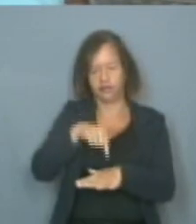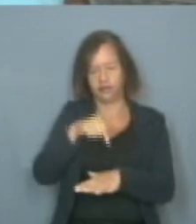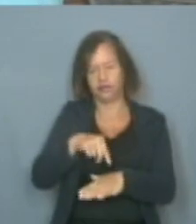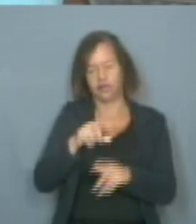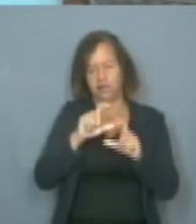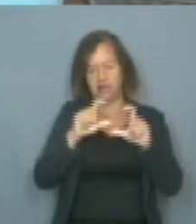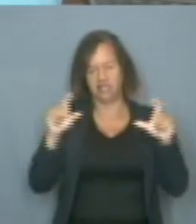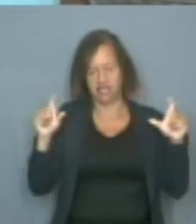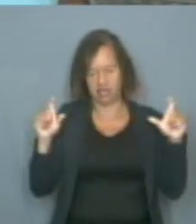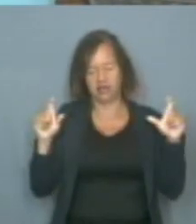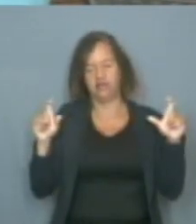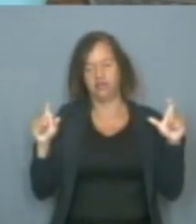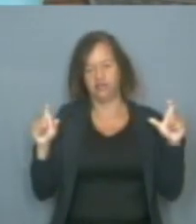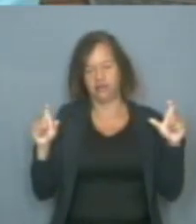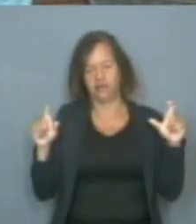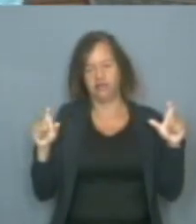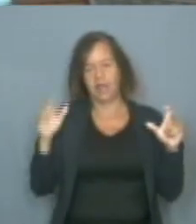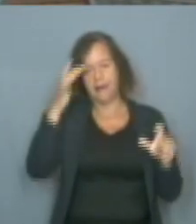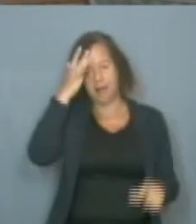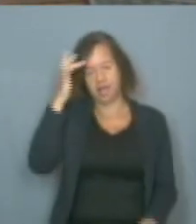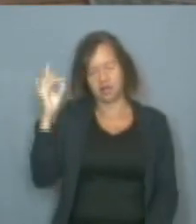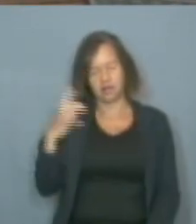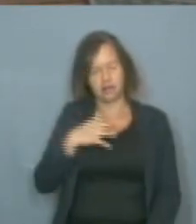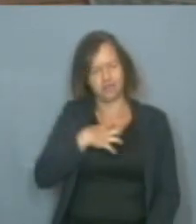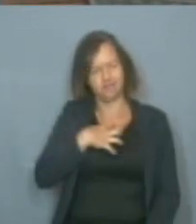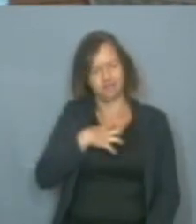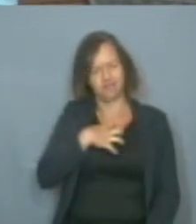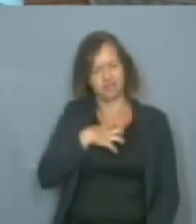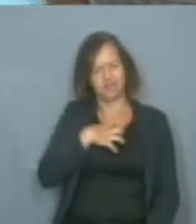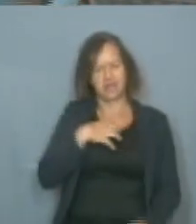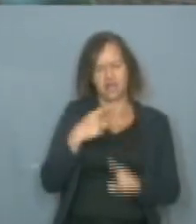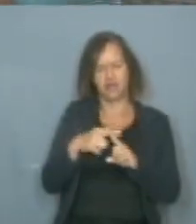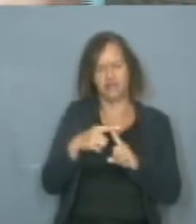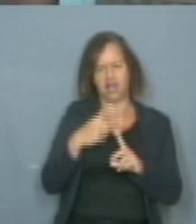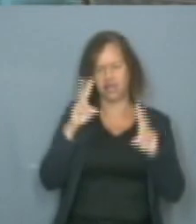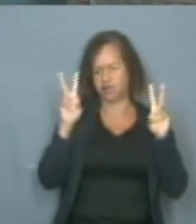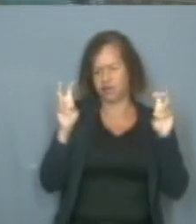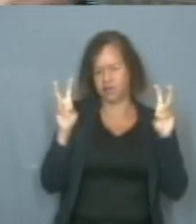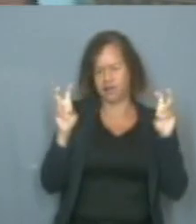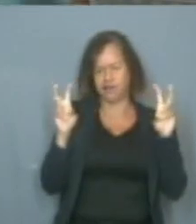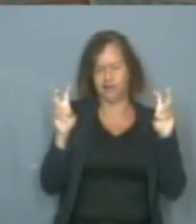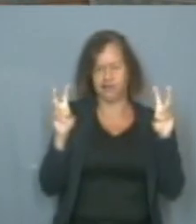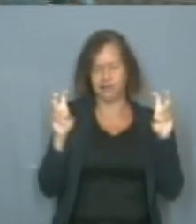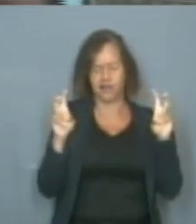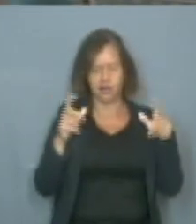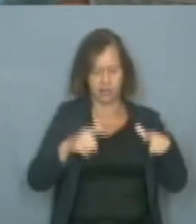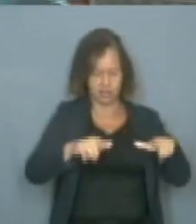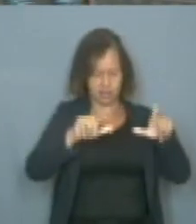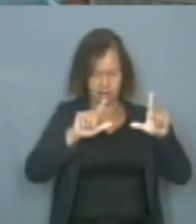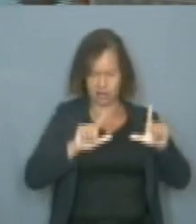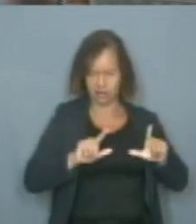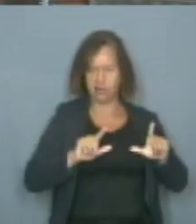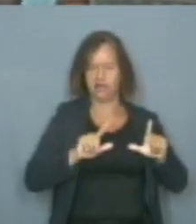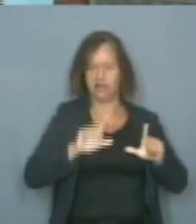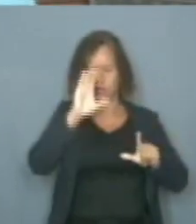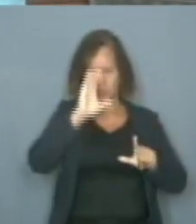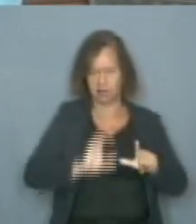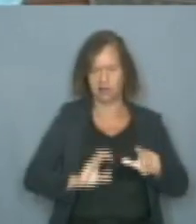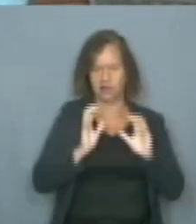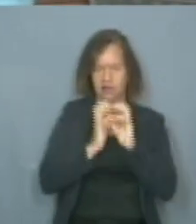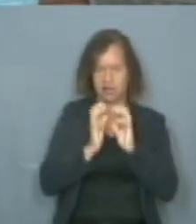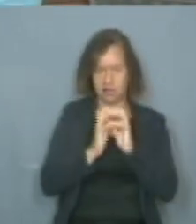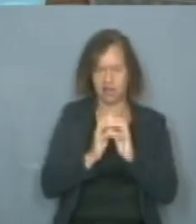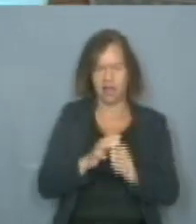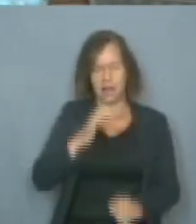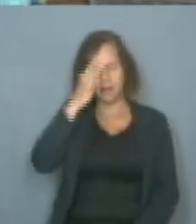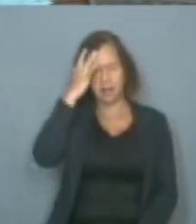uma fala e a pessoa se sentiu ofendida porque eu falei sobre um título de cidadã que teria nessa casa. E